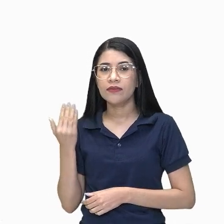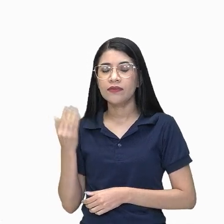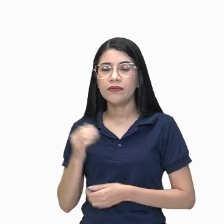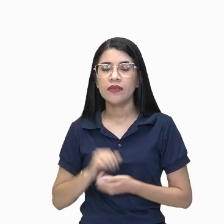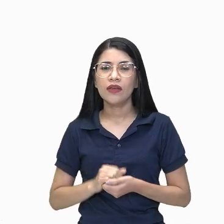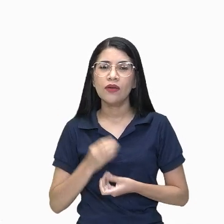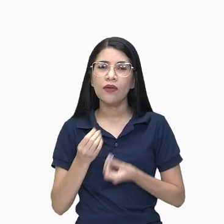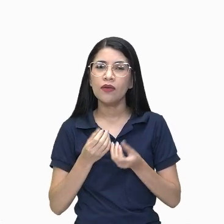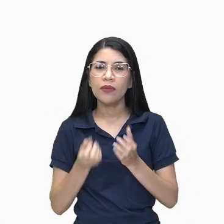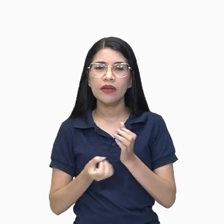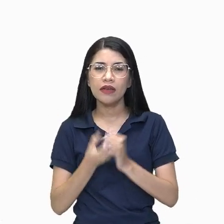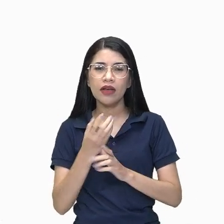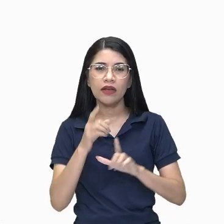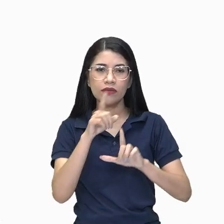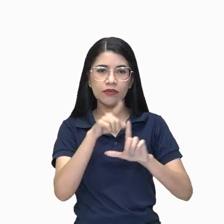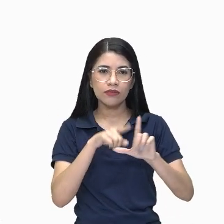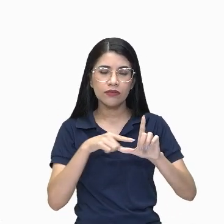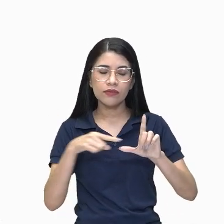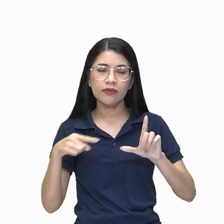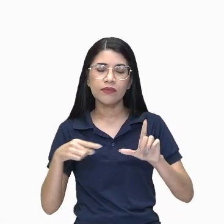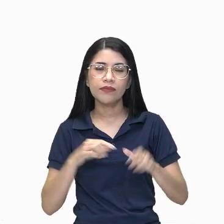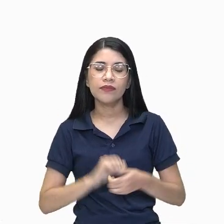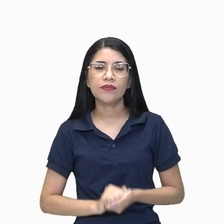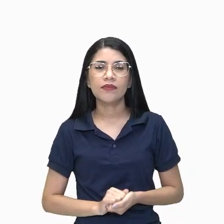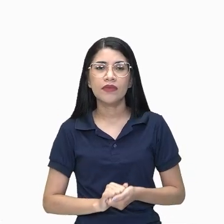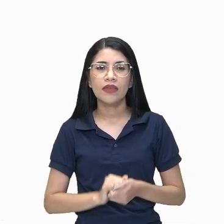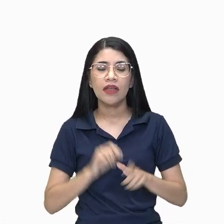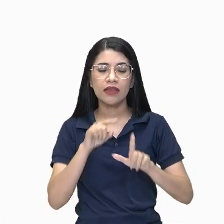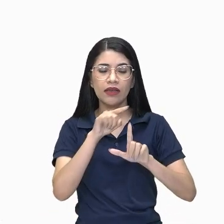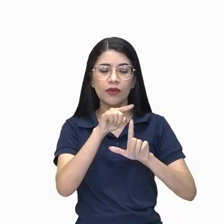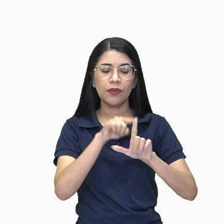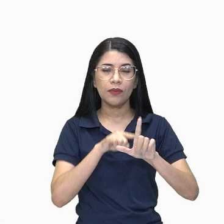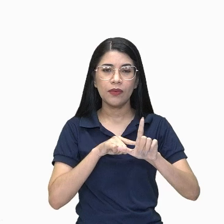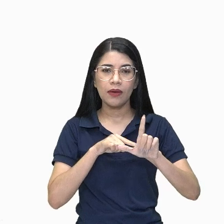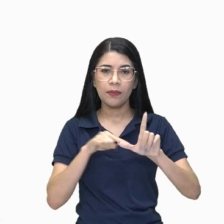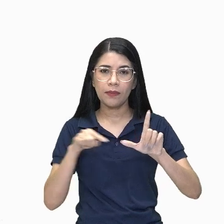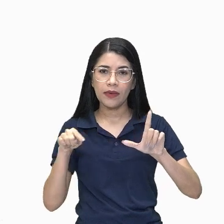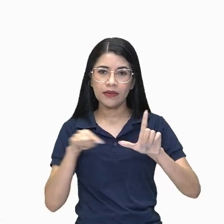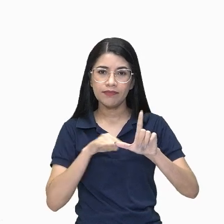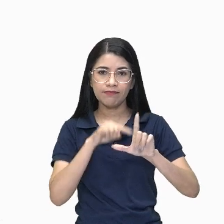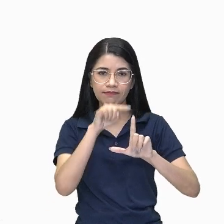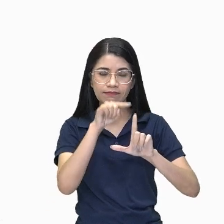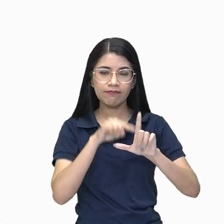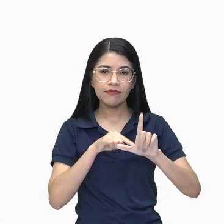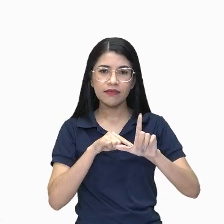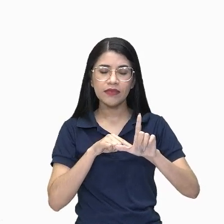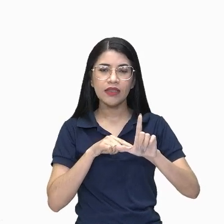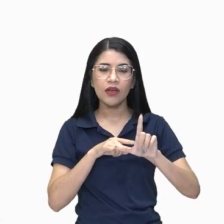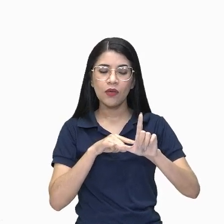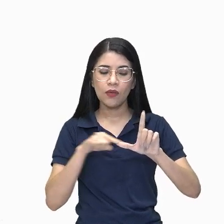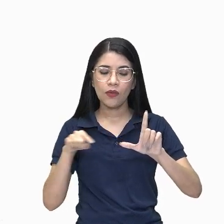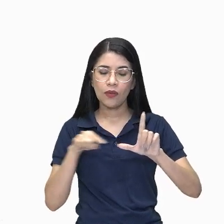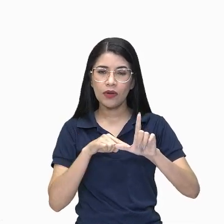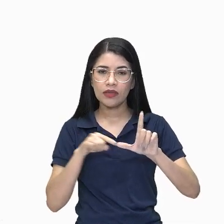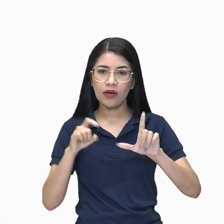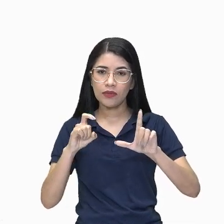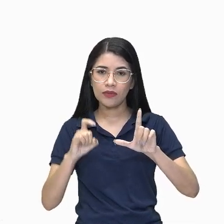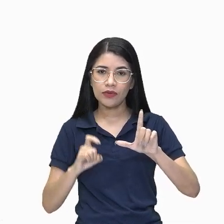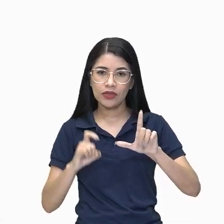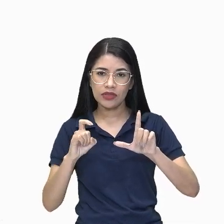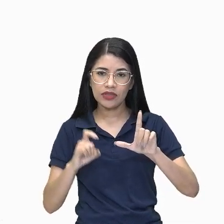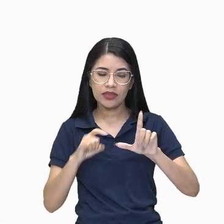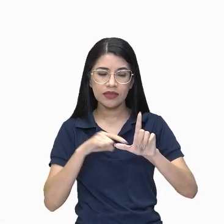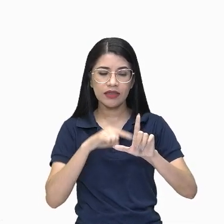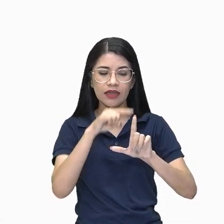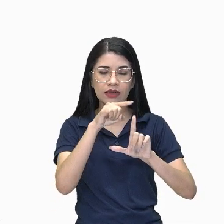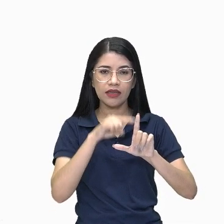o plano cartesiano. Ele é formado por dois eixos perpendiculares, um horizontal e outro vertical. E